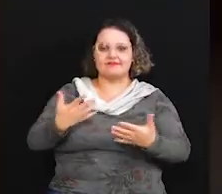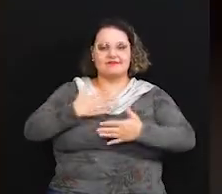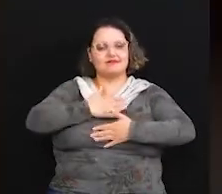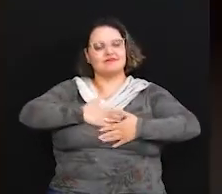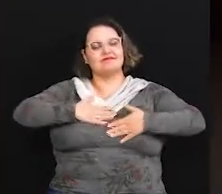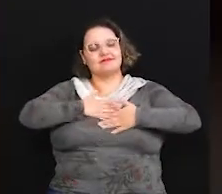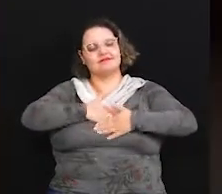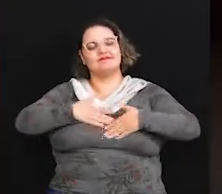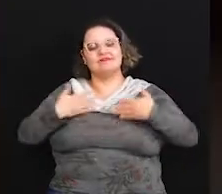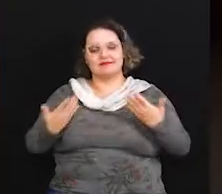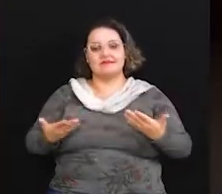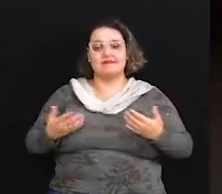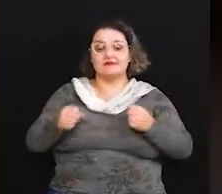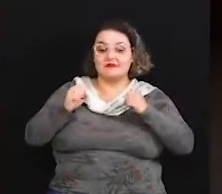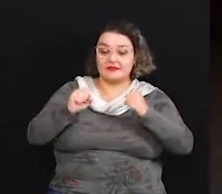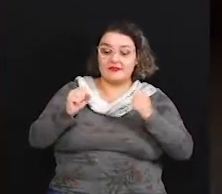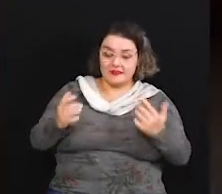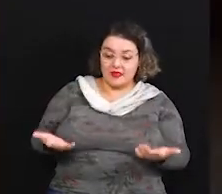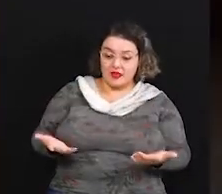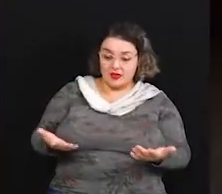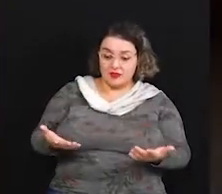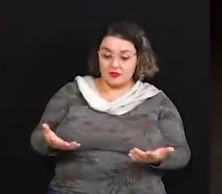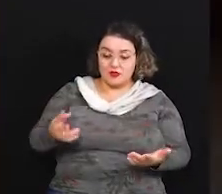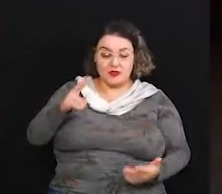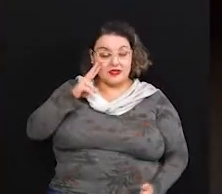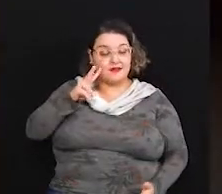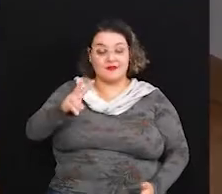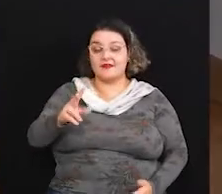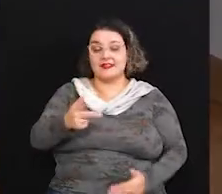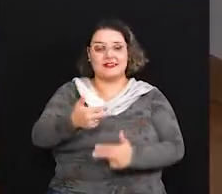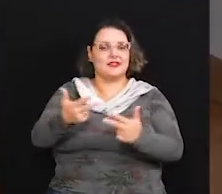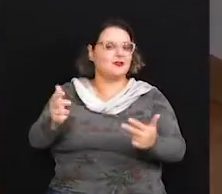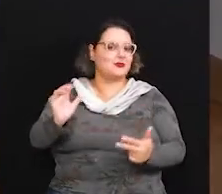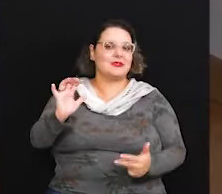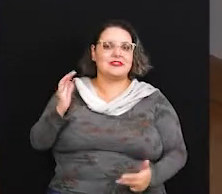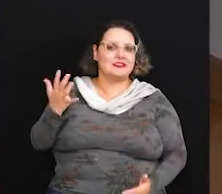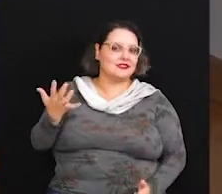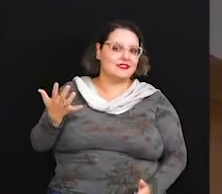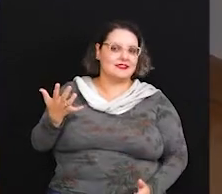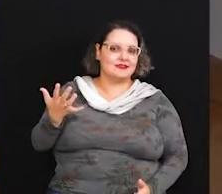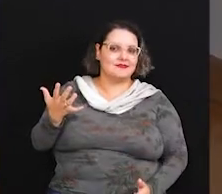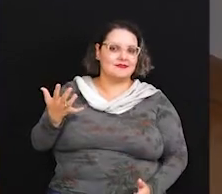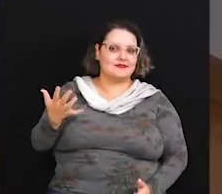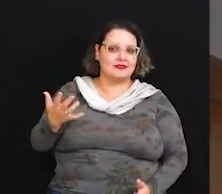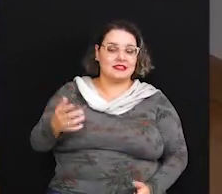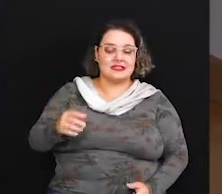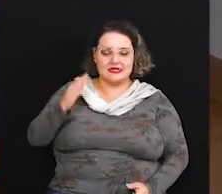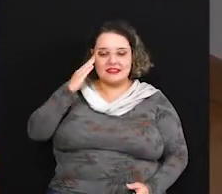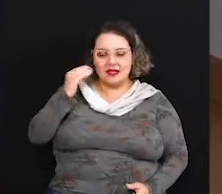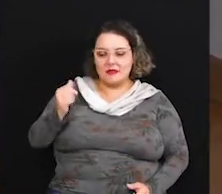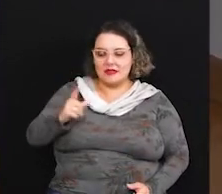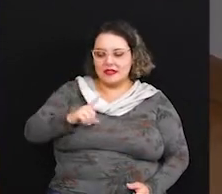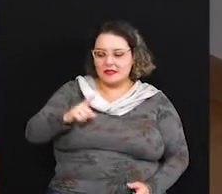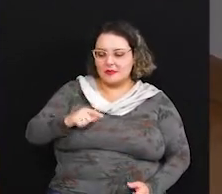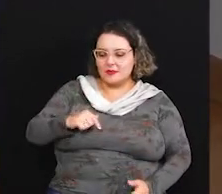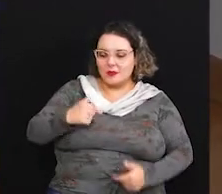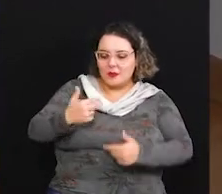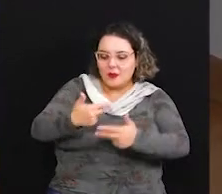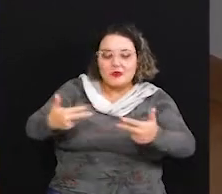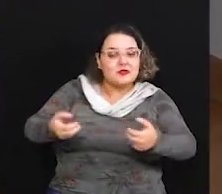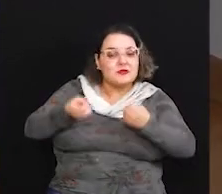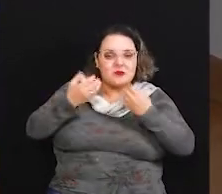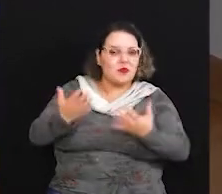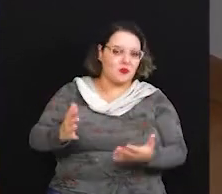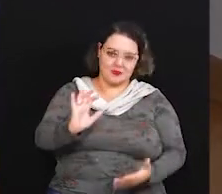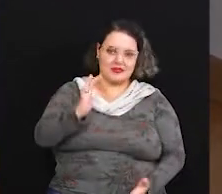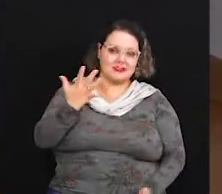bastante satisfação você poder ver essas coisas acontecendo, que está dando frutos, sabe? Os frutos são